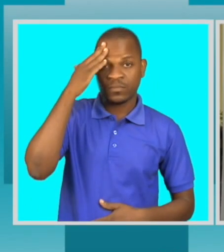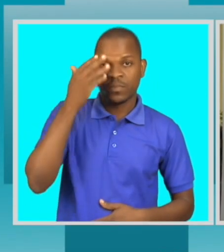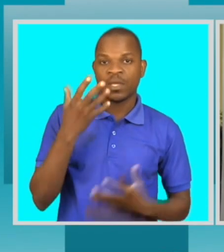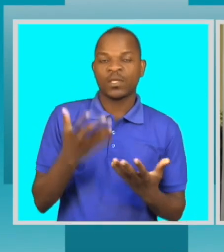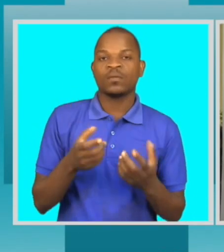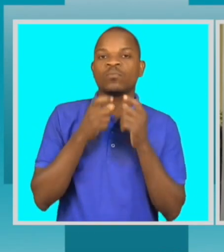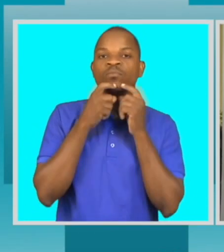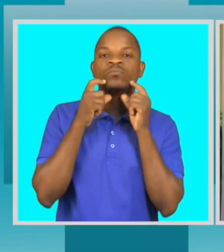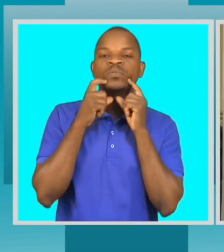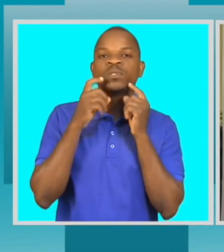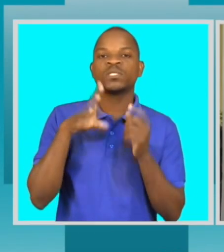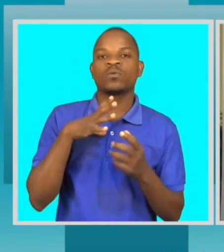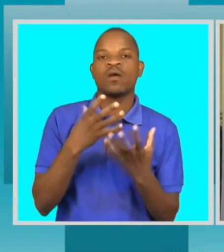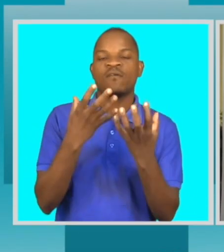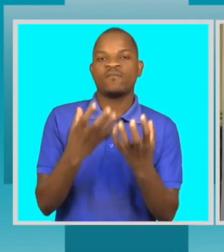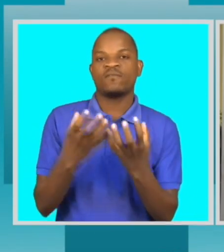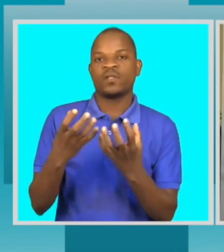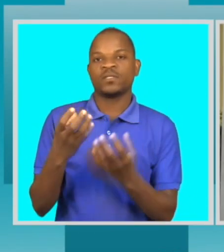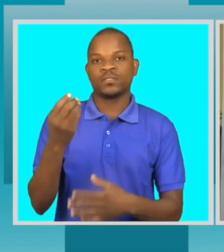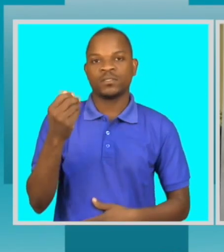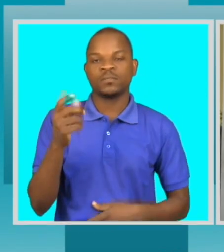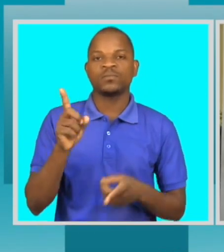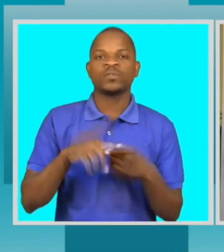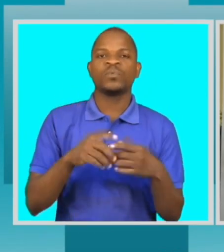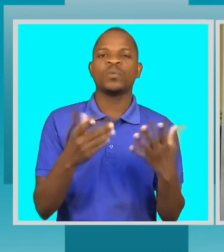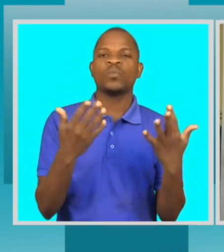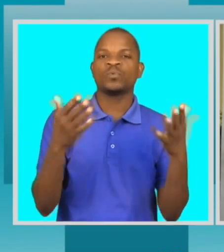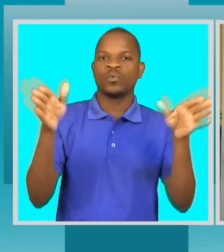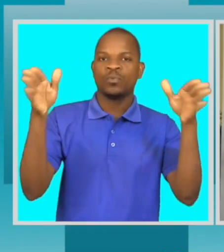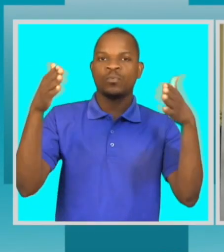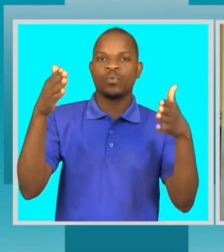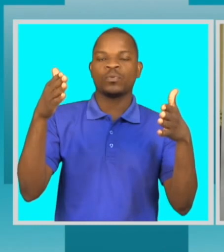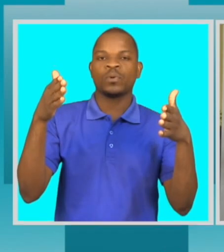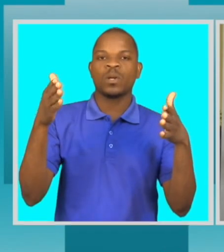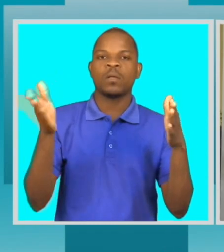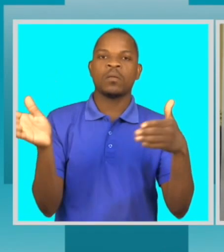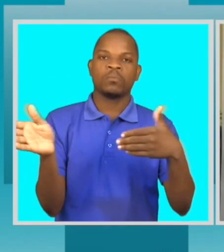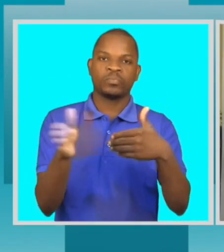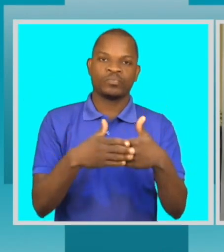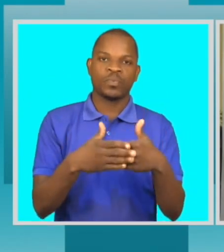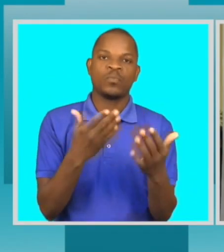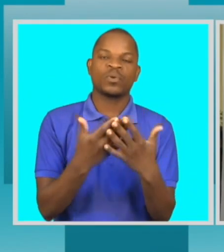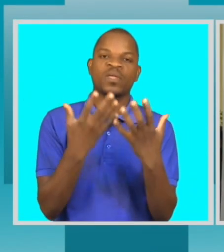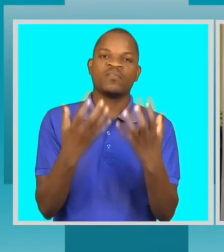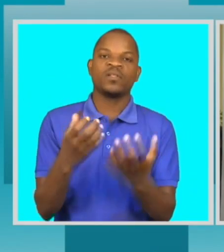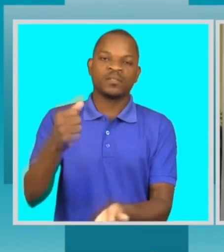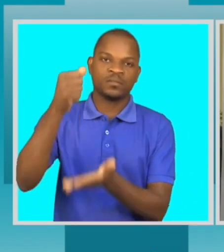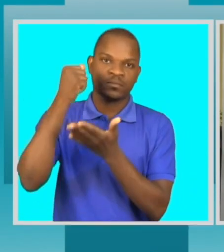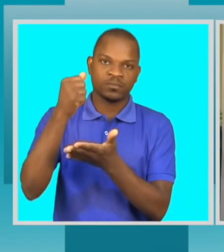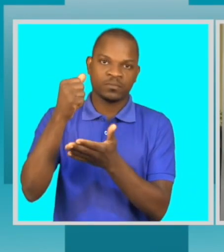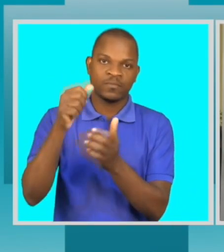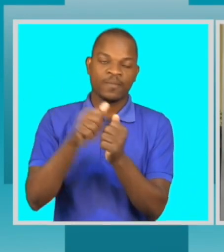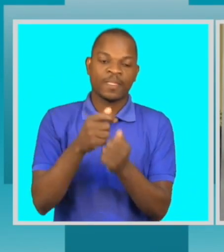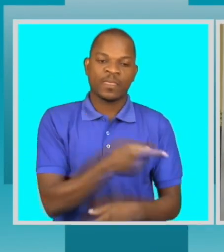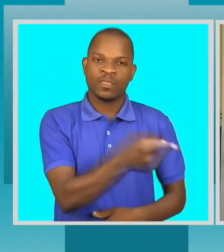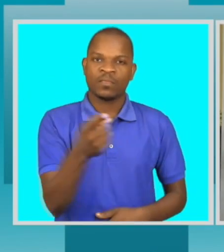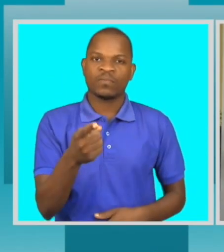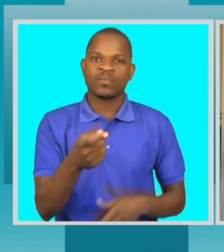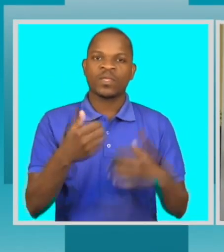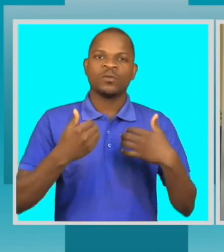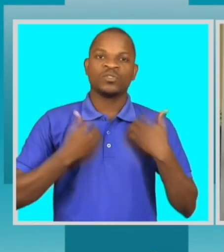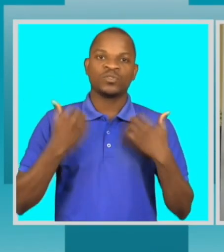abalou o nosso país. E temos a situação onde muitas empresas fecharam devido à crise. Os jovens com deficiência têm